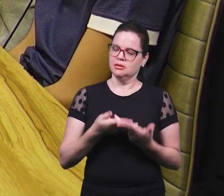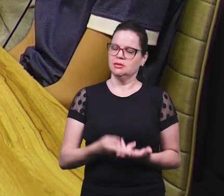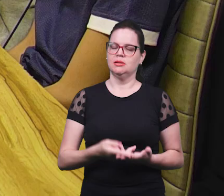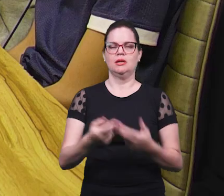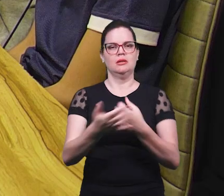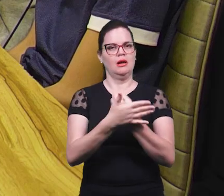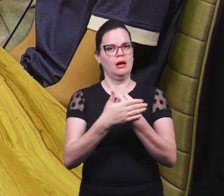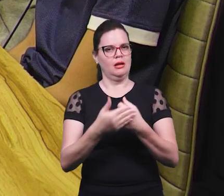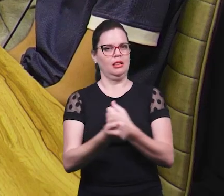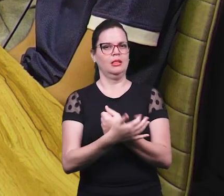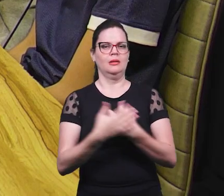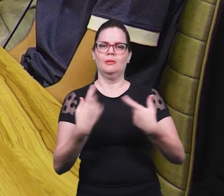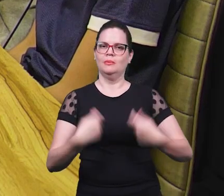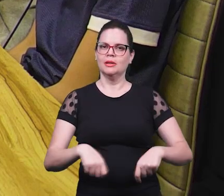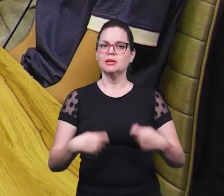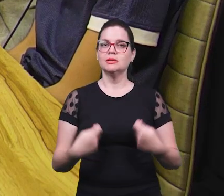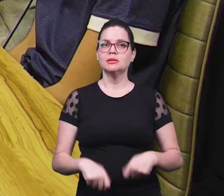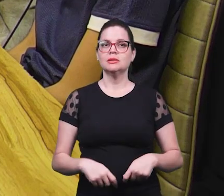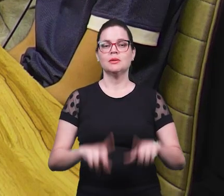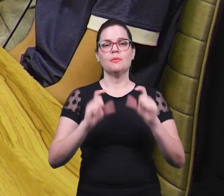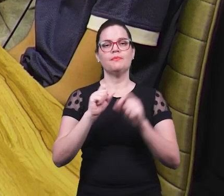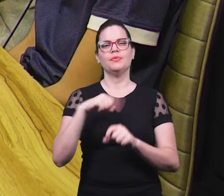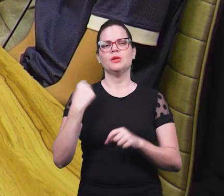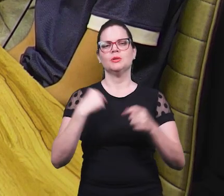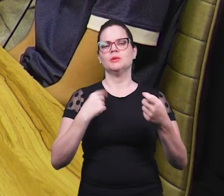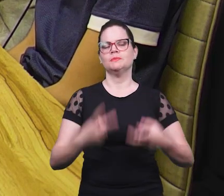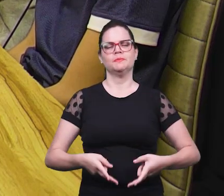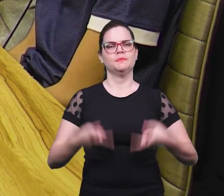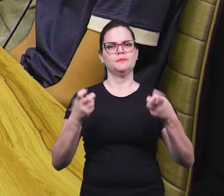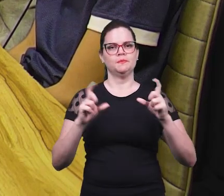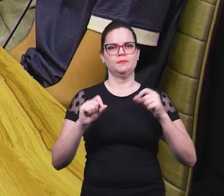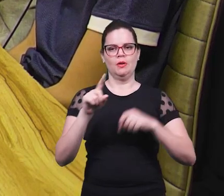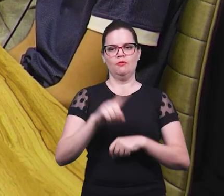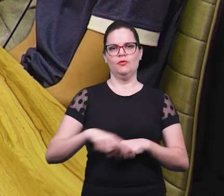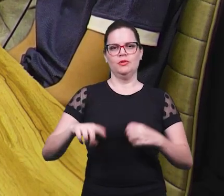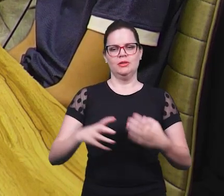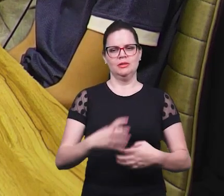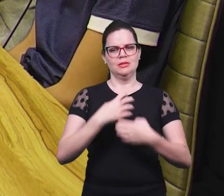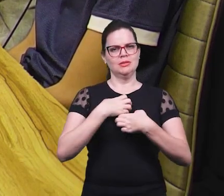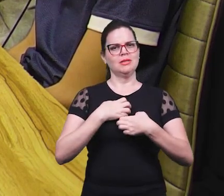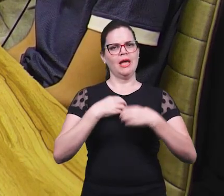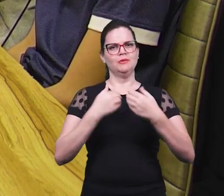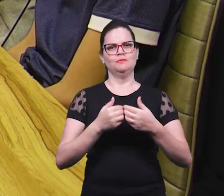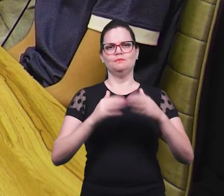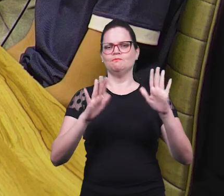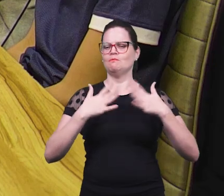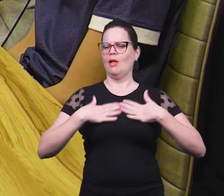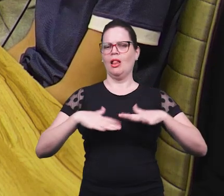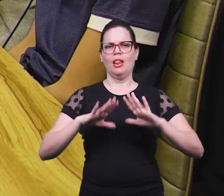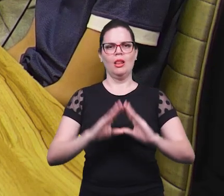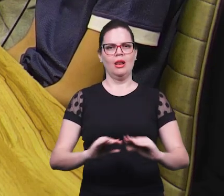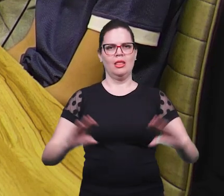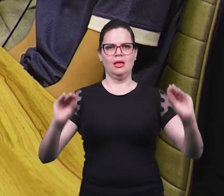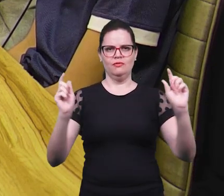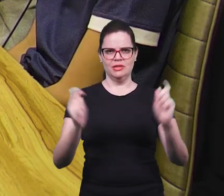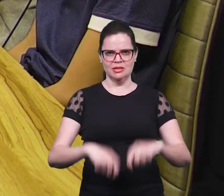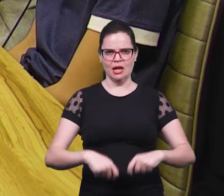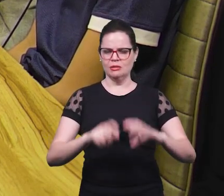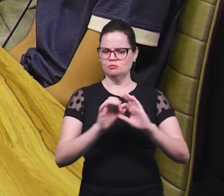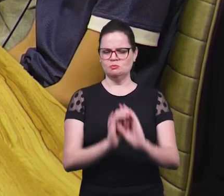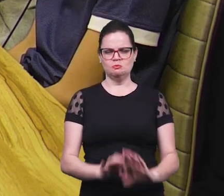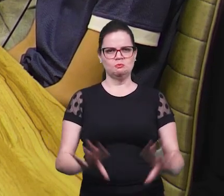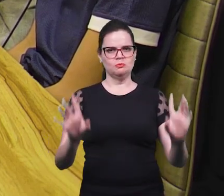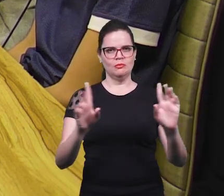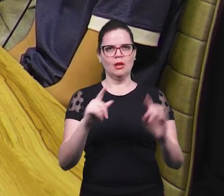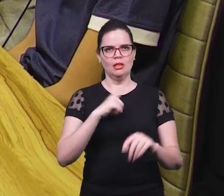com carinho. E o que a gente percebeu muito é que vocês se sentem abertos e à vontade.